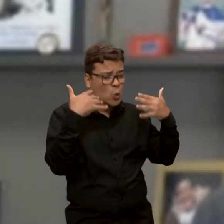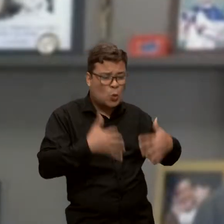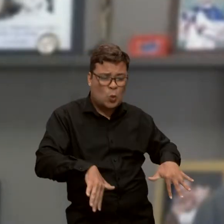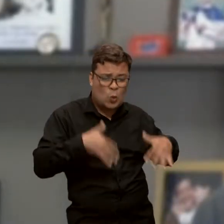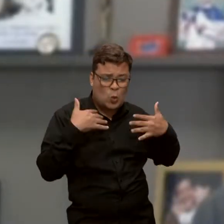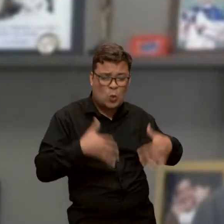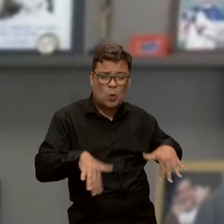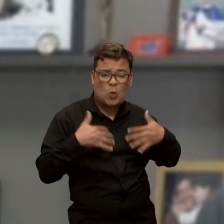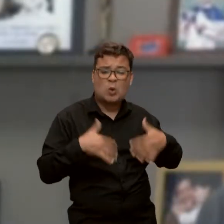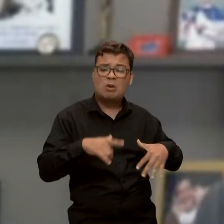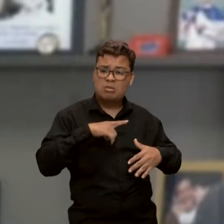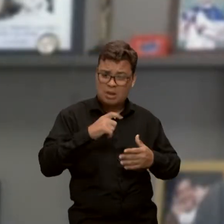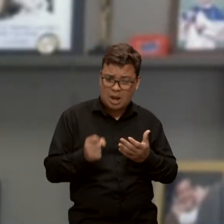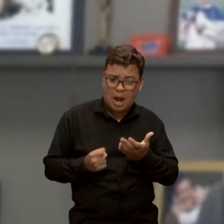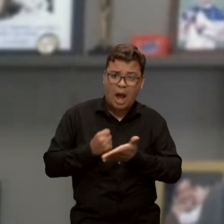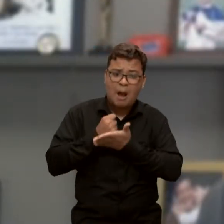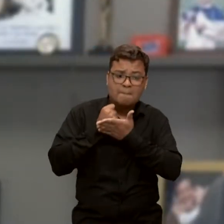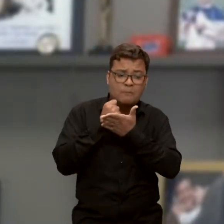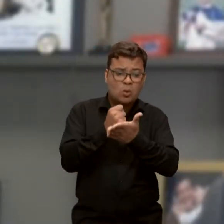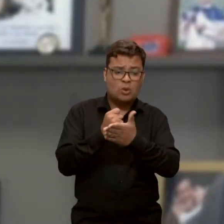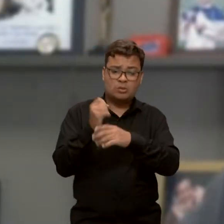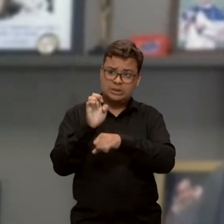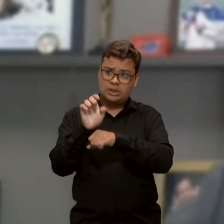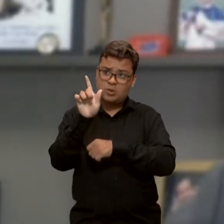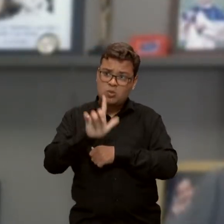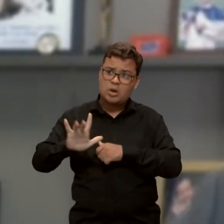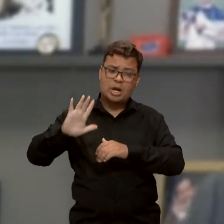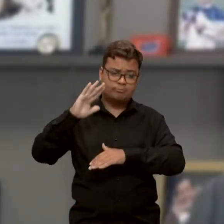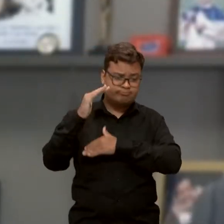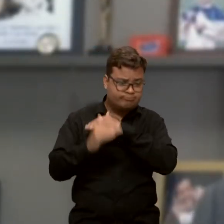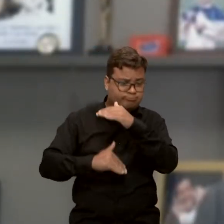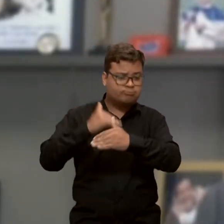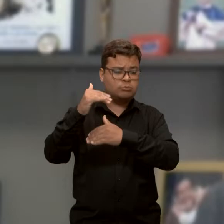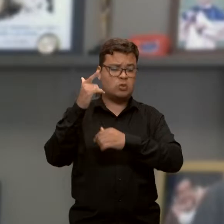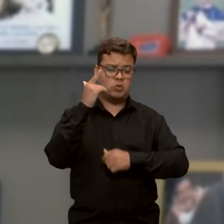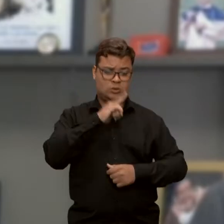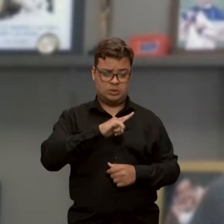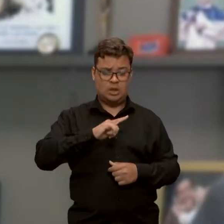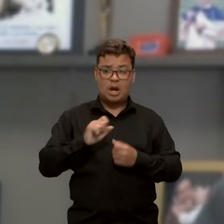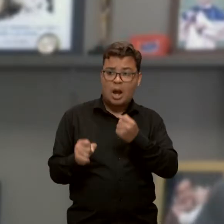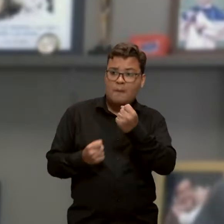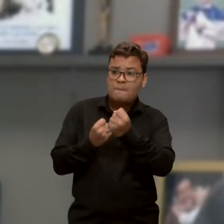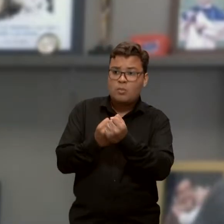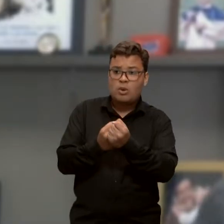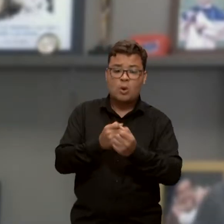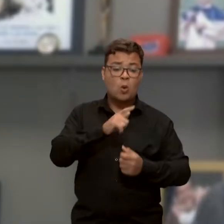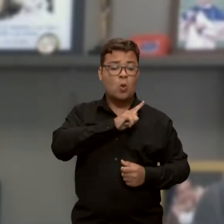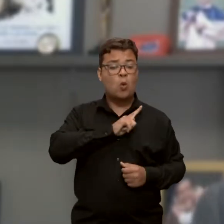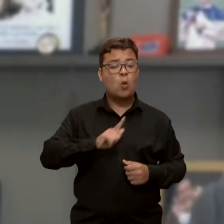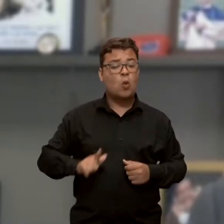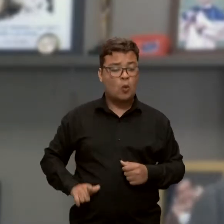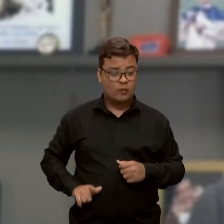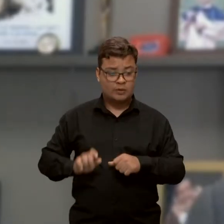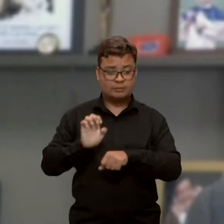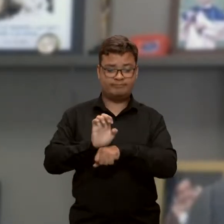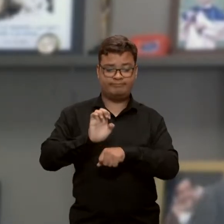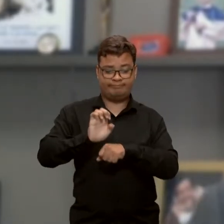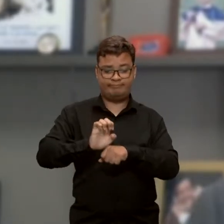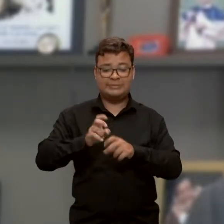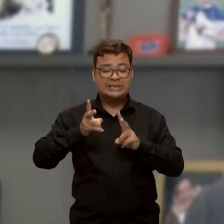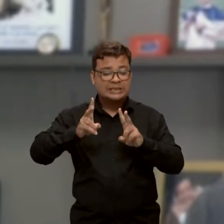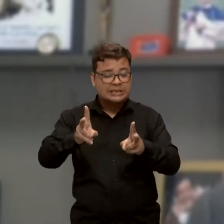contribuição para o desenvolvimento do Estado. E aí eu estou falando no governo estadual, que se socorre da face